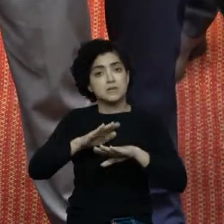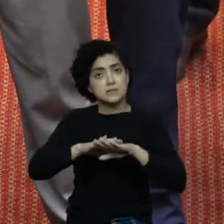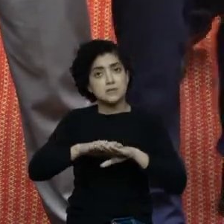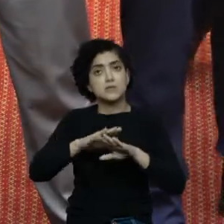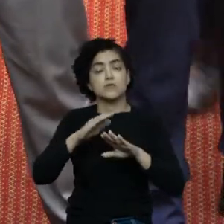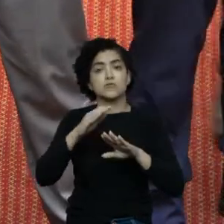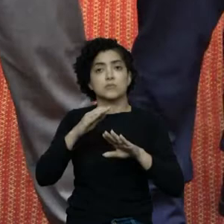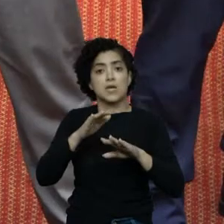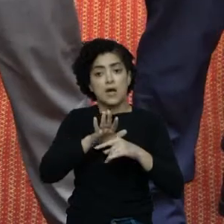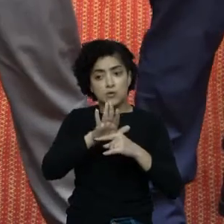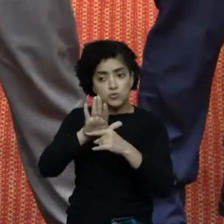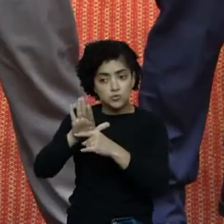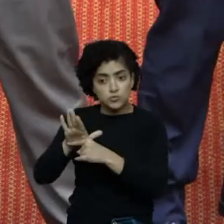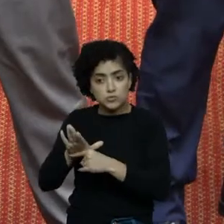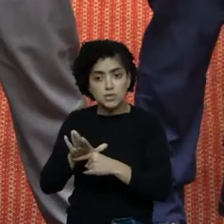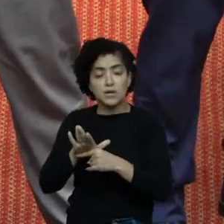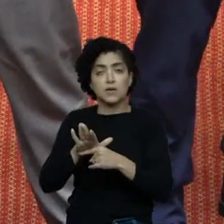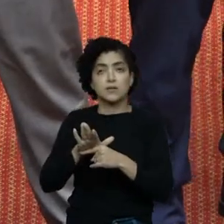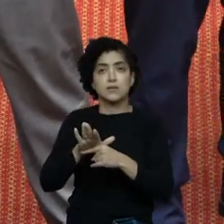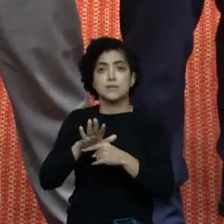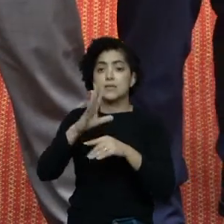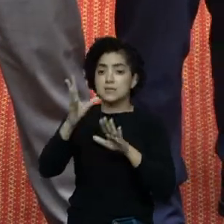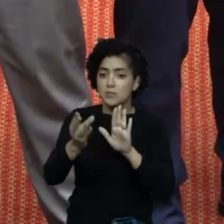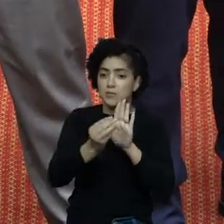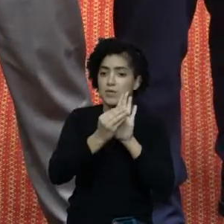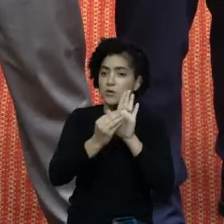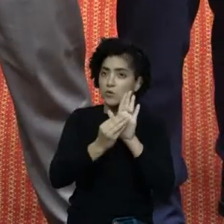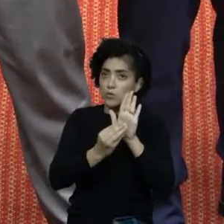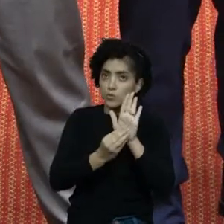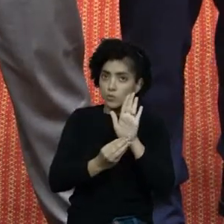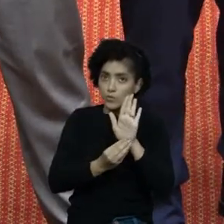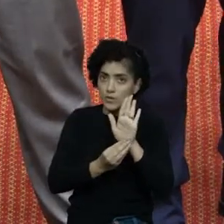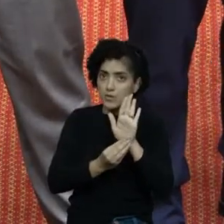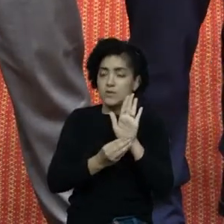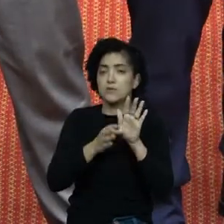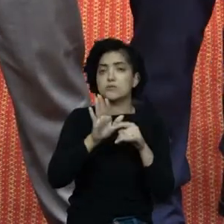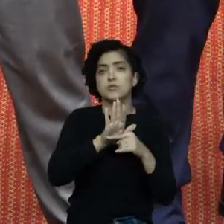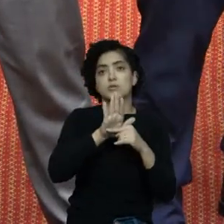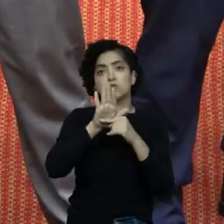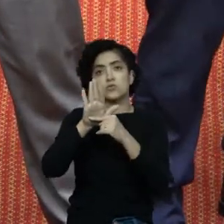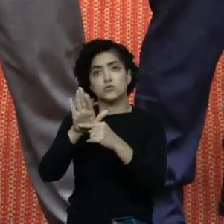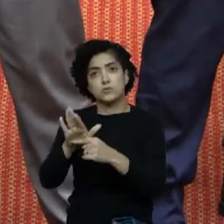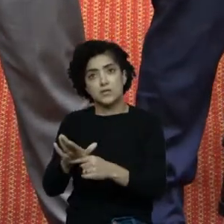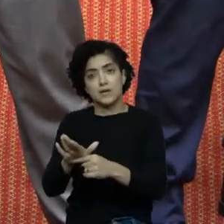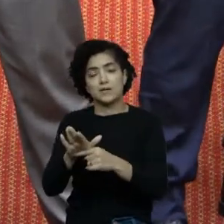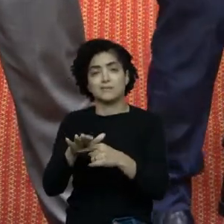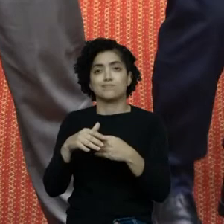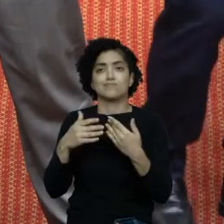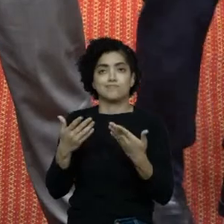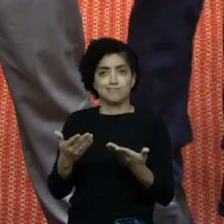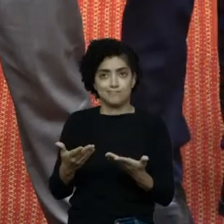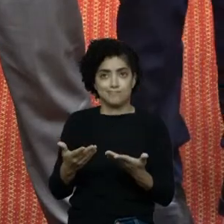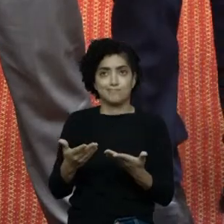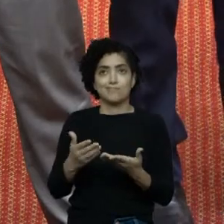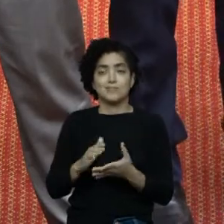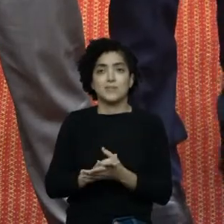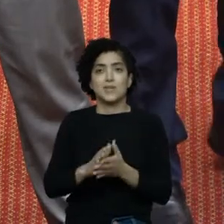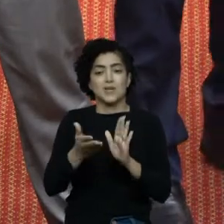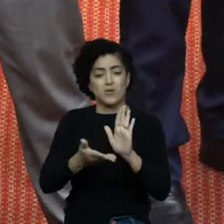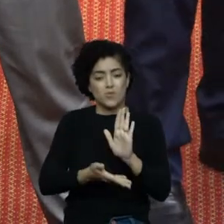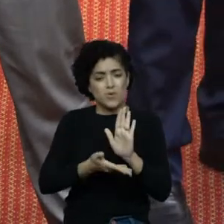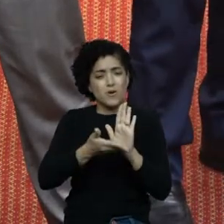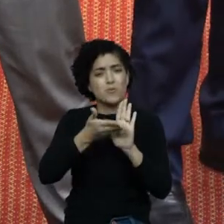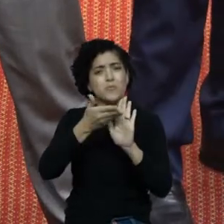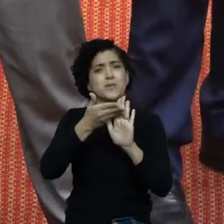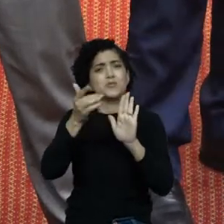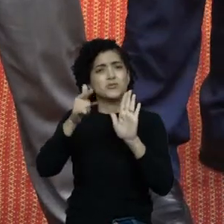para esses setores e também incluímos também beneficiá-los não vamos permitir que eles tenham um aumento